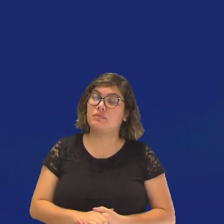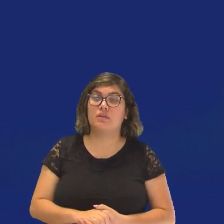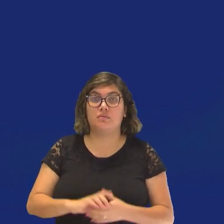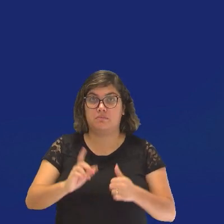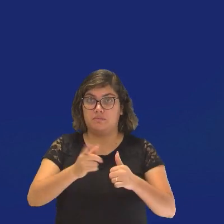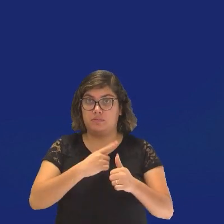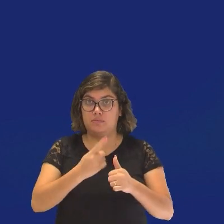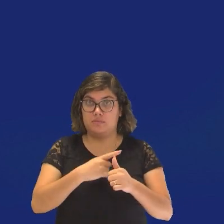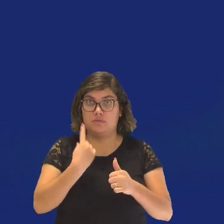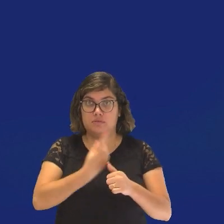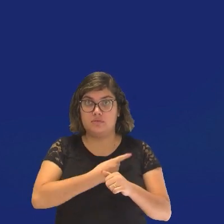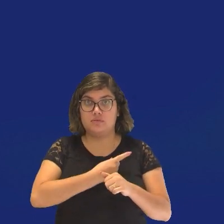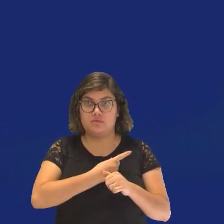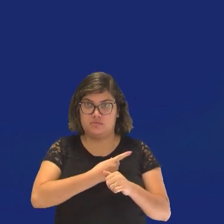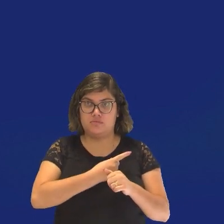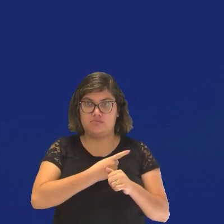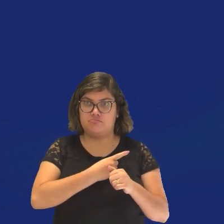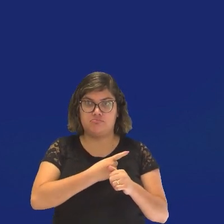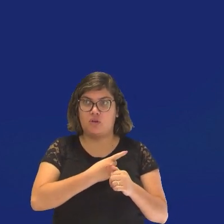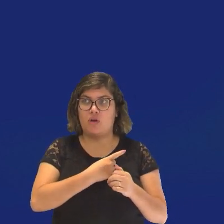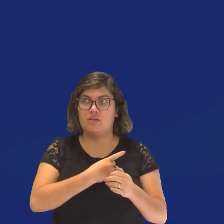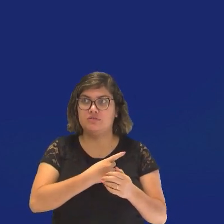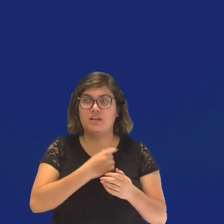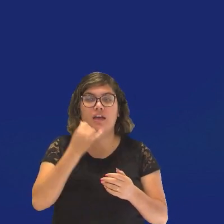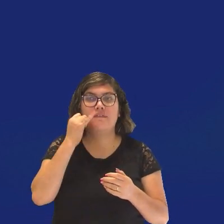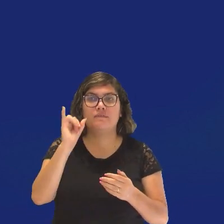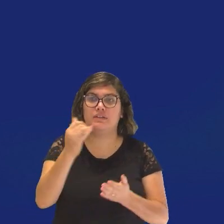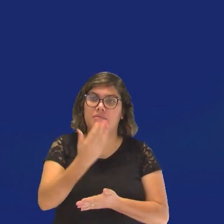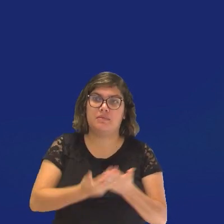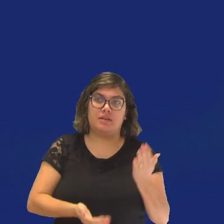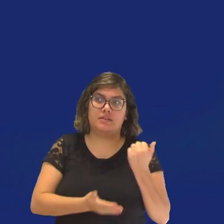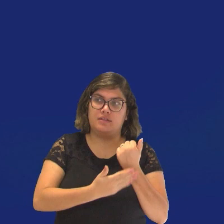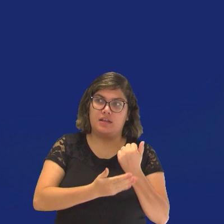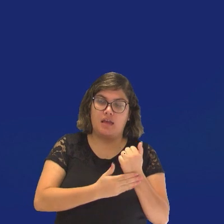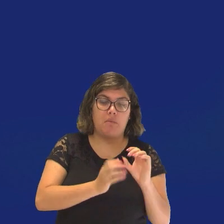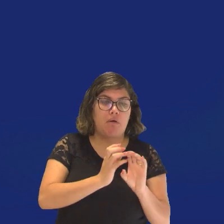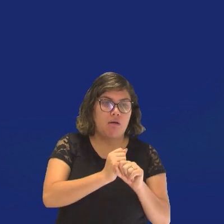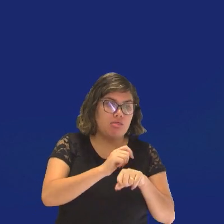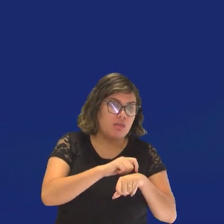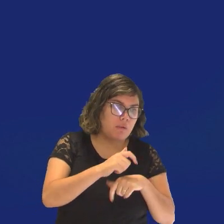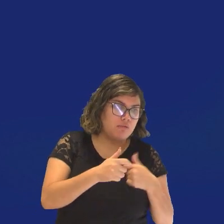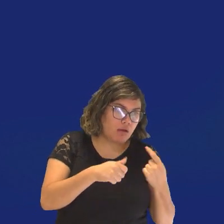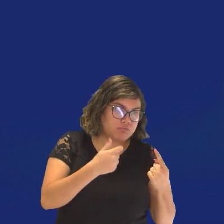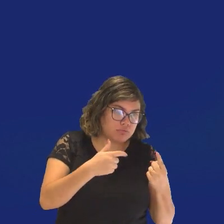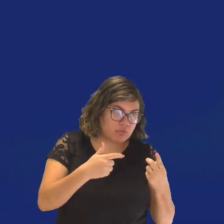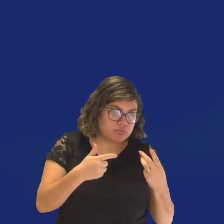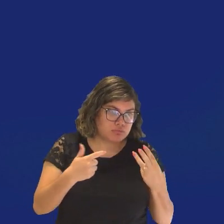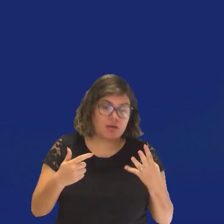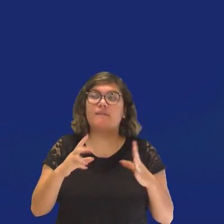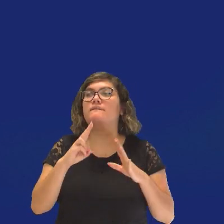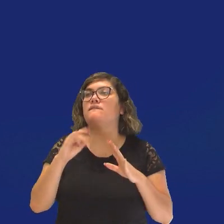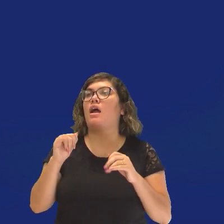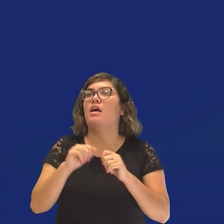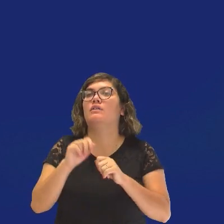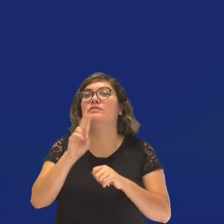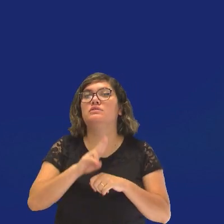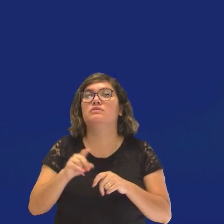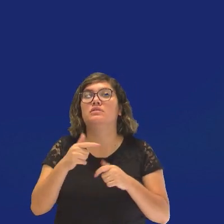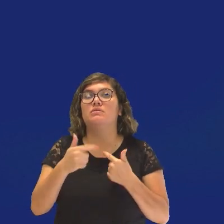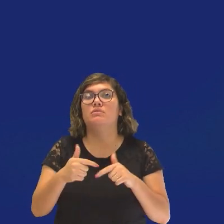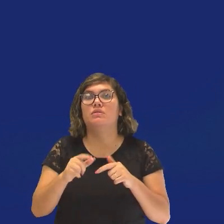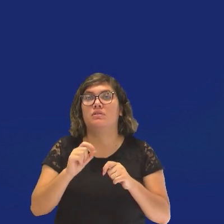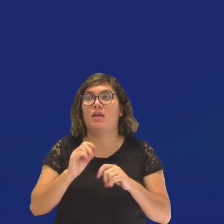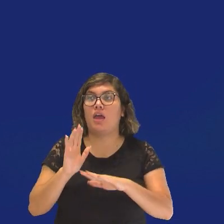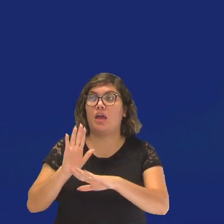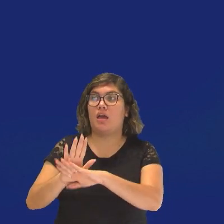lugar, liberamos o tempo do professor. Em vez do professor ficar contando palavras, fazendo esse trabalho braçal, artesanal, ele vai usar o seu tempo para